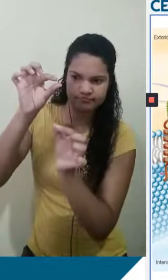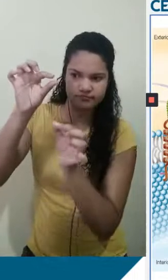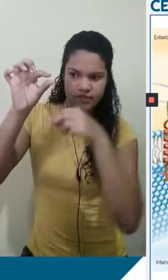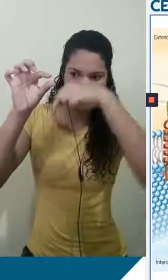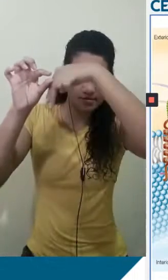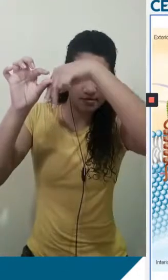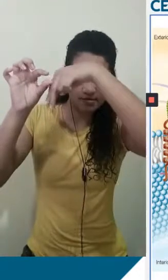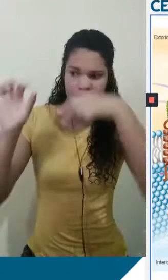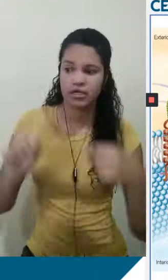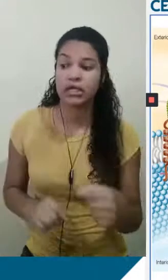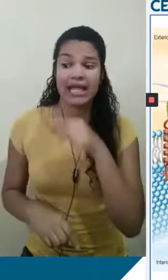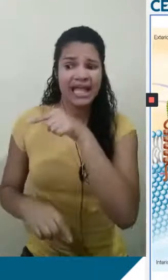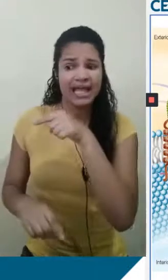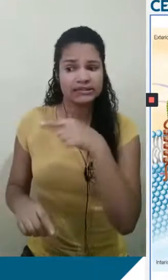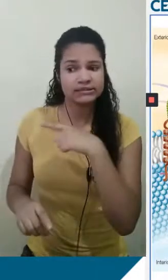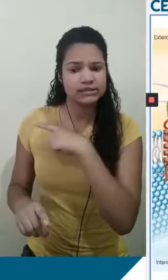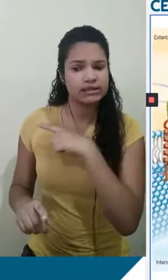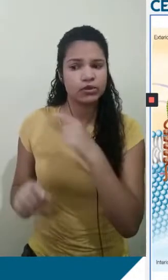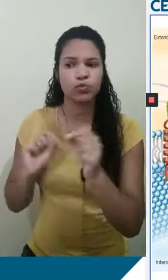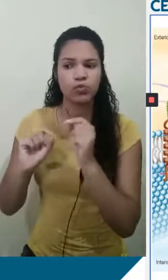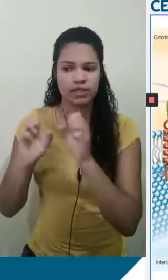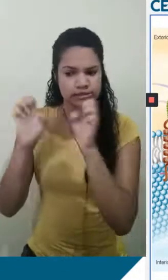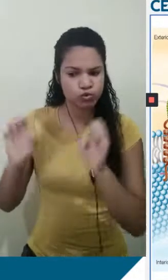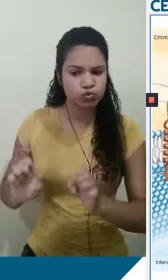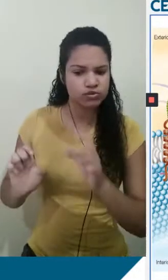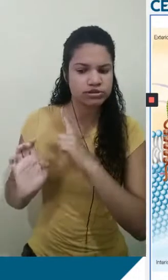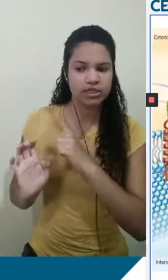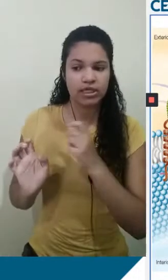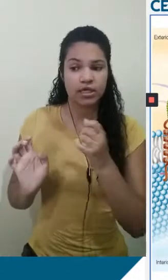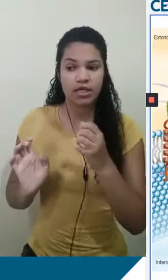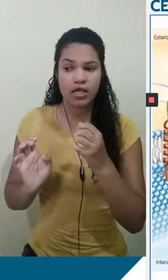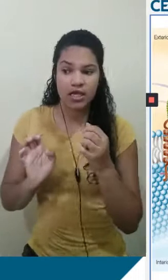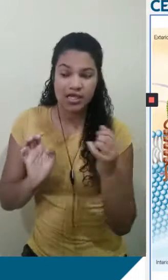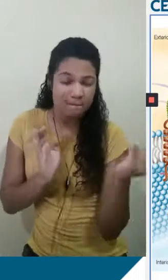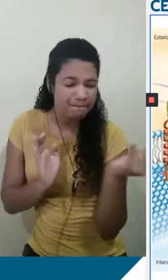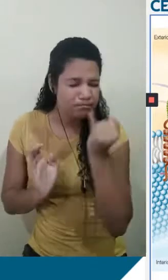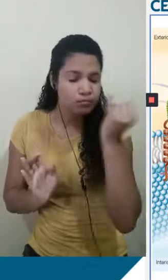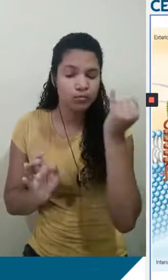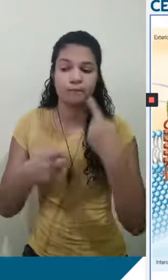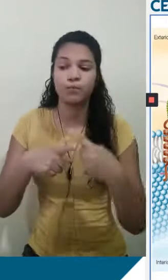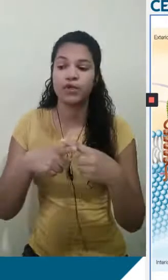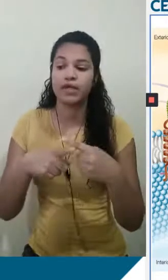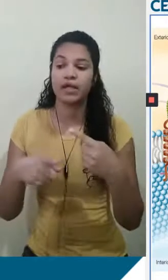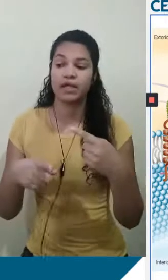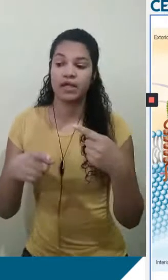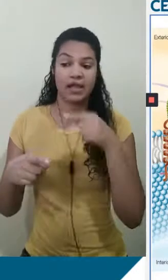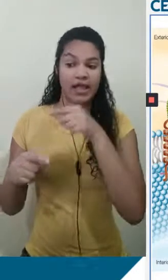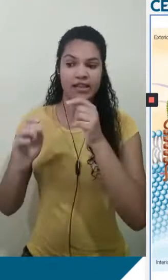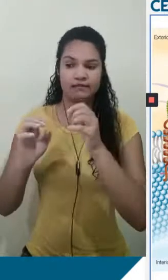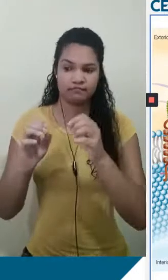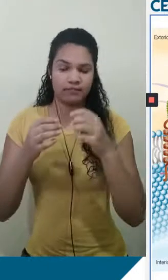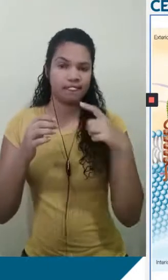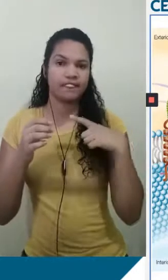membrana celular, dessa membrana plasmática, e vai deixar esta